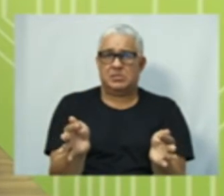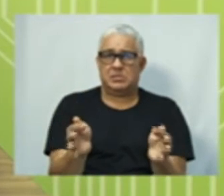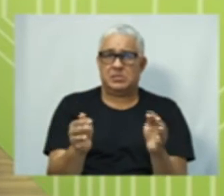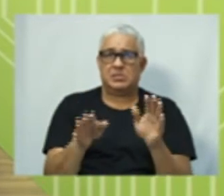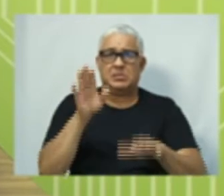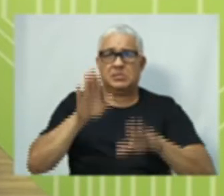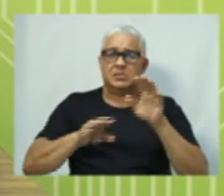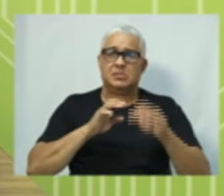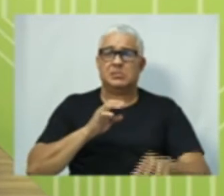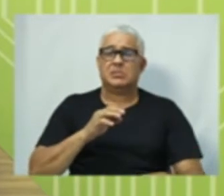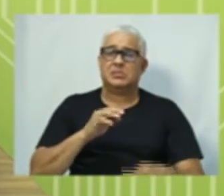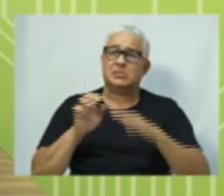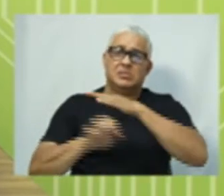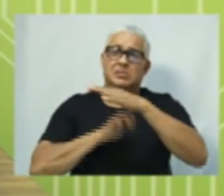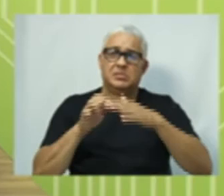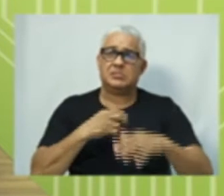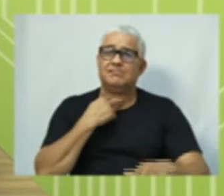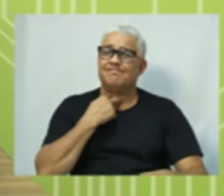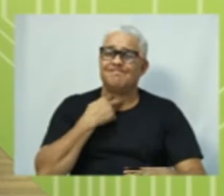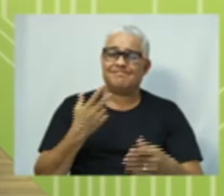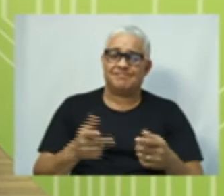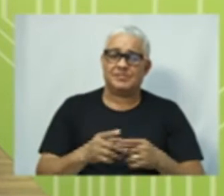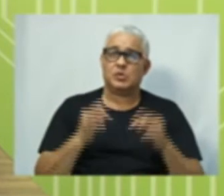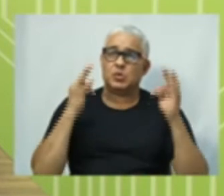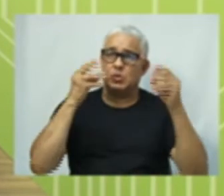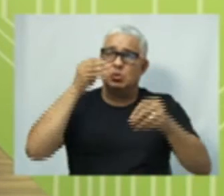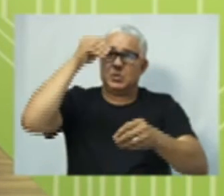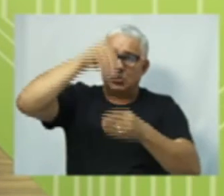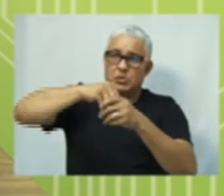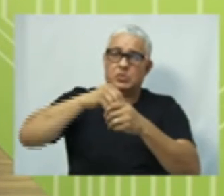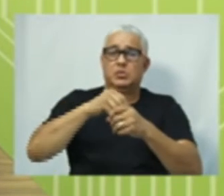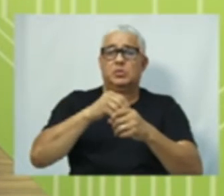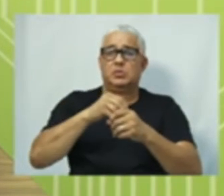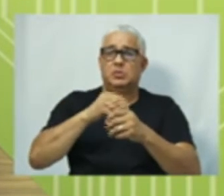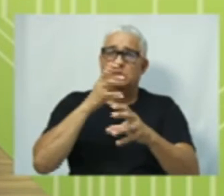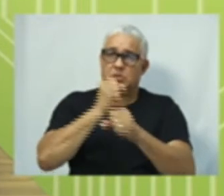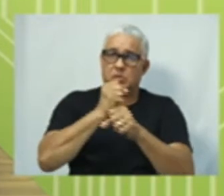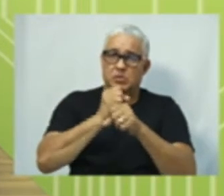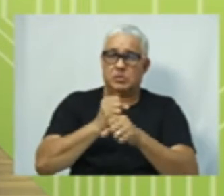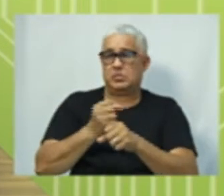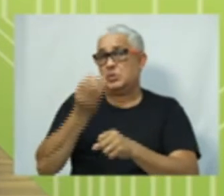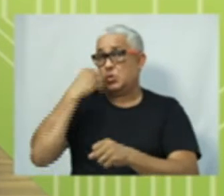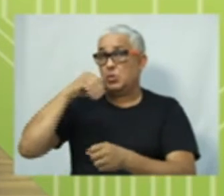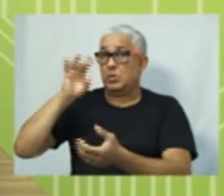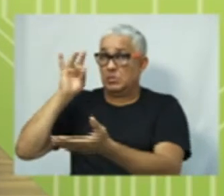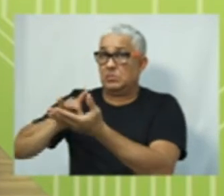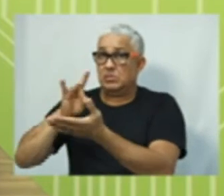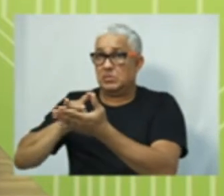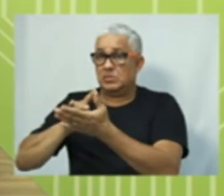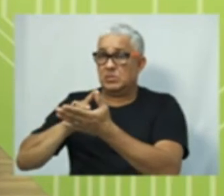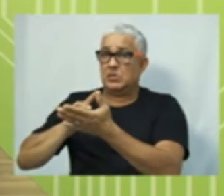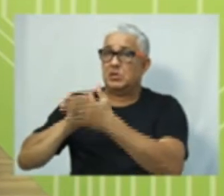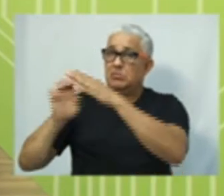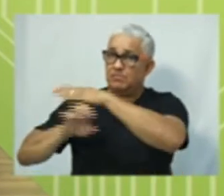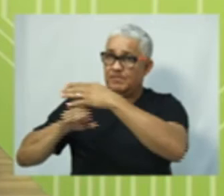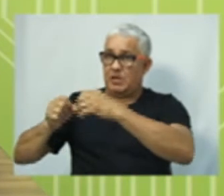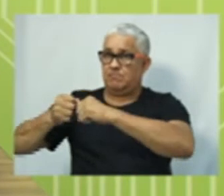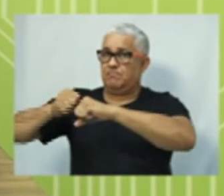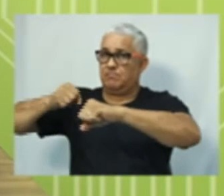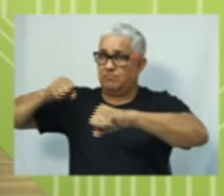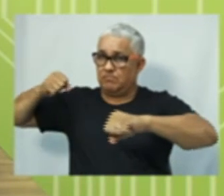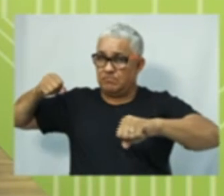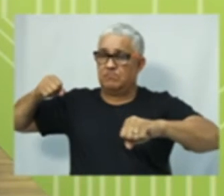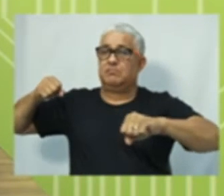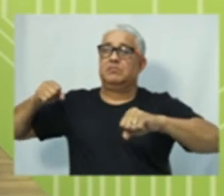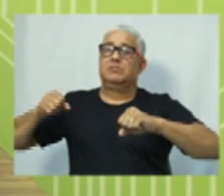capacidade de ter todo um setor contábil previsto. Enquanto o lucro real é uma empresa maior, que tem um setor contábil